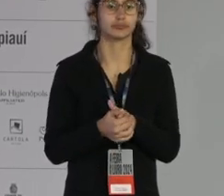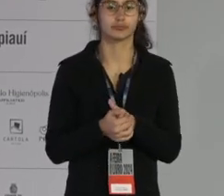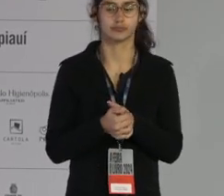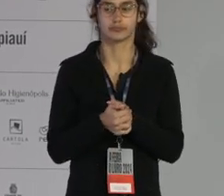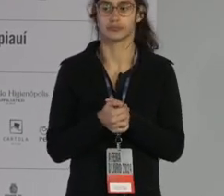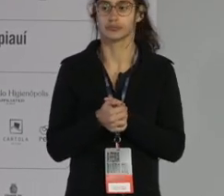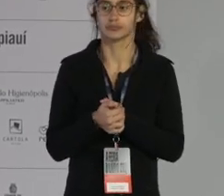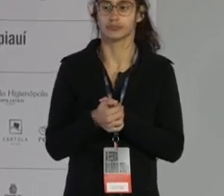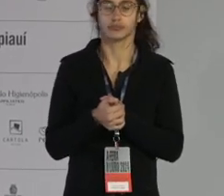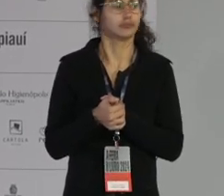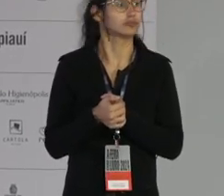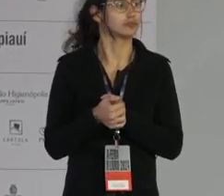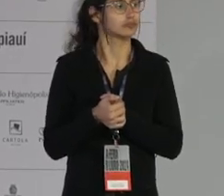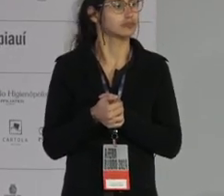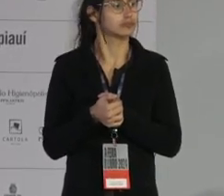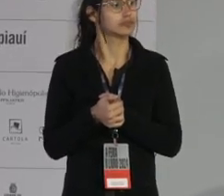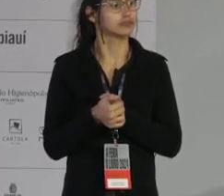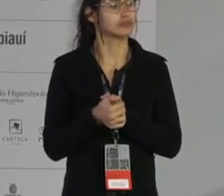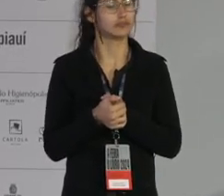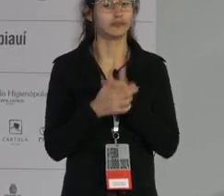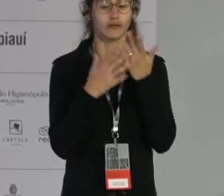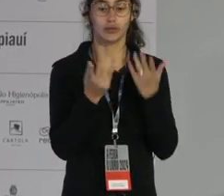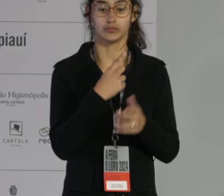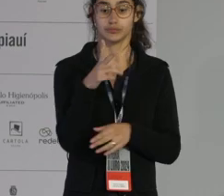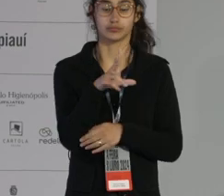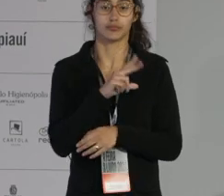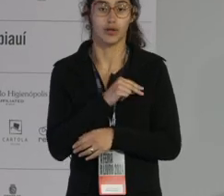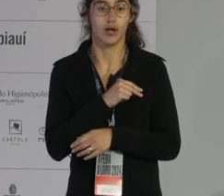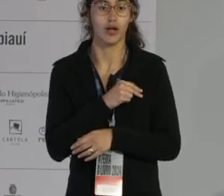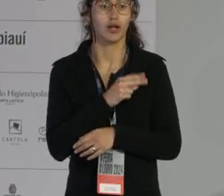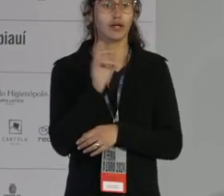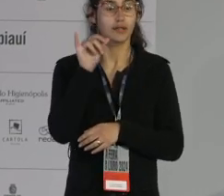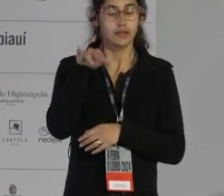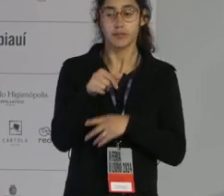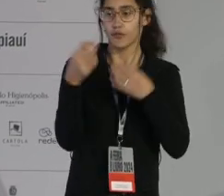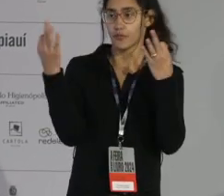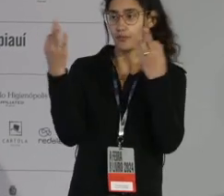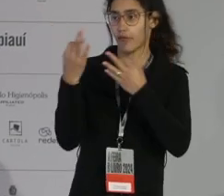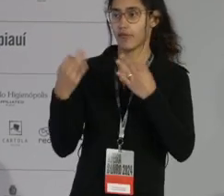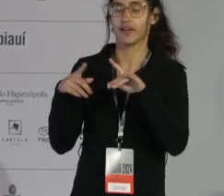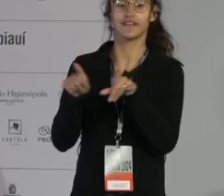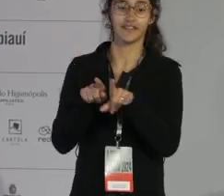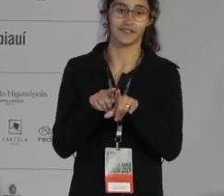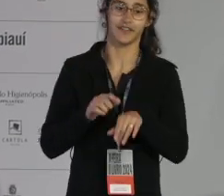Maravilhoso. Então, e daí, nossa, e com canibais ficou perfeito.